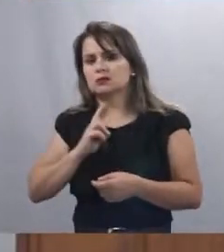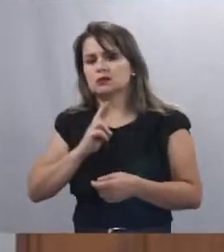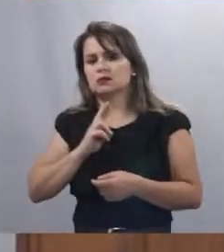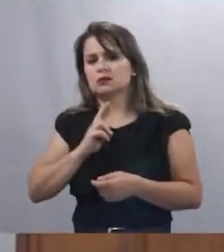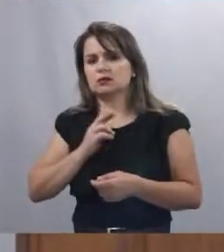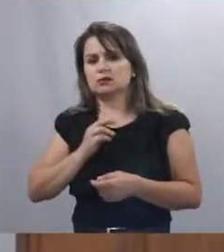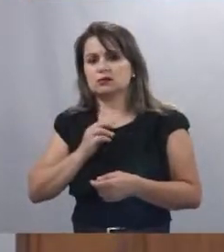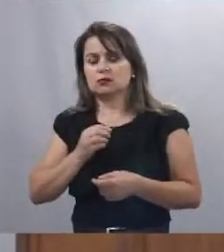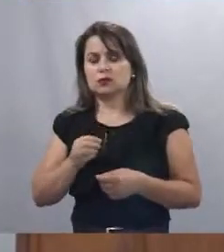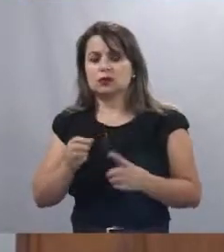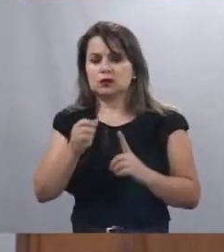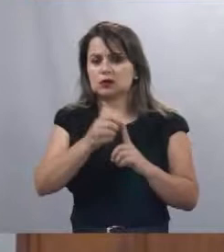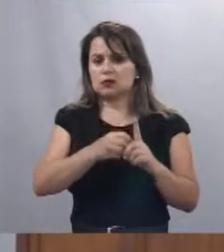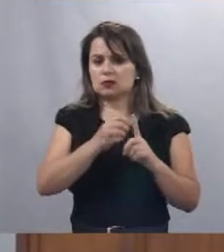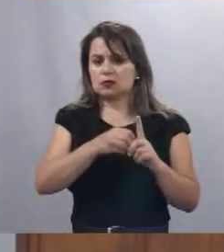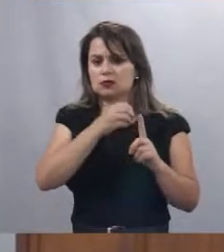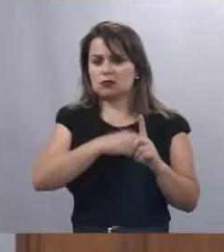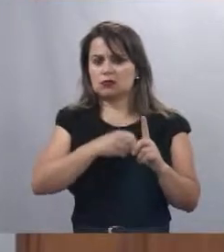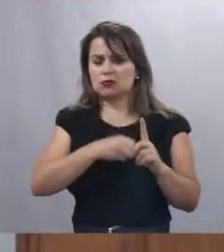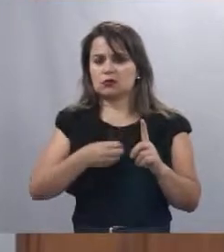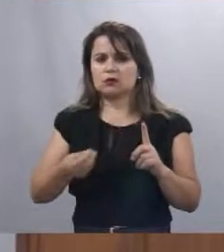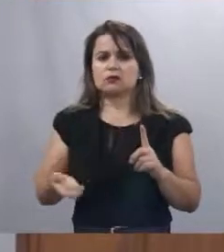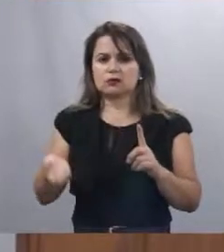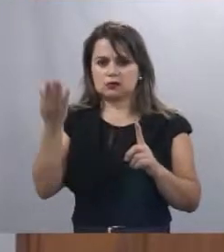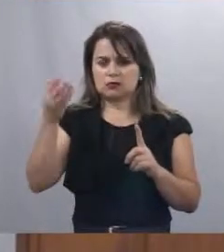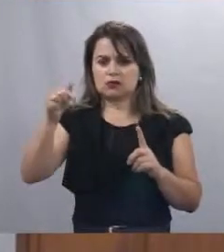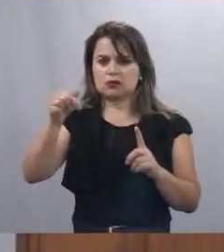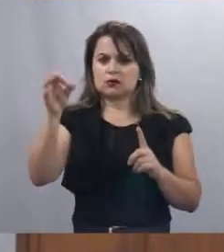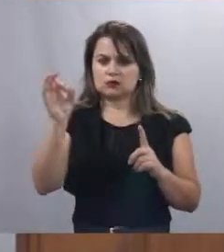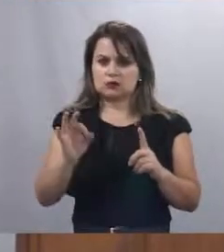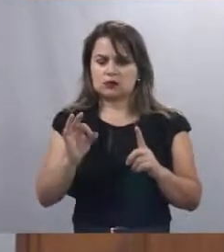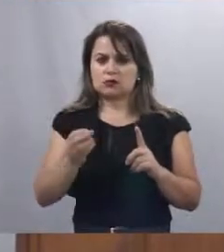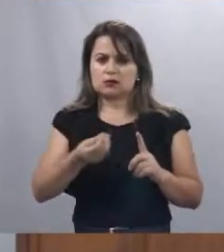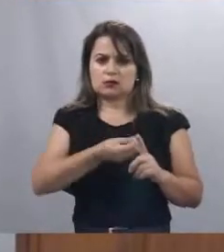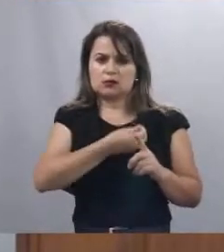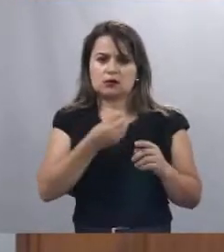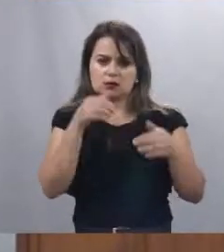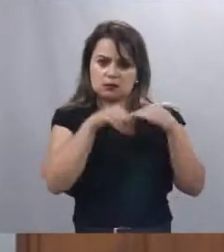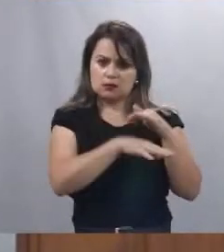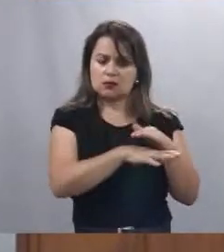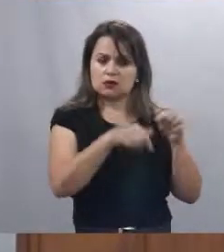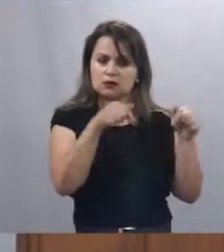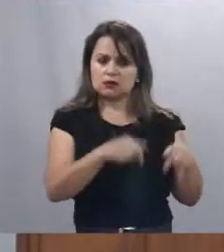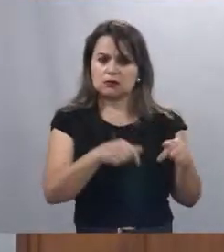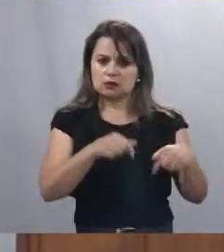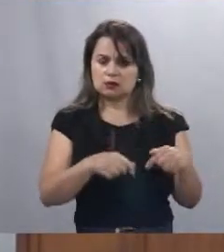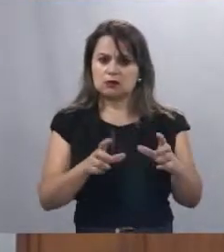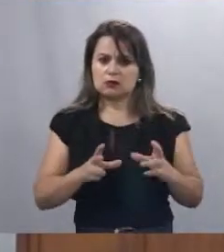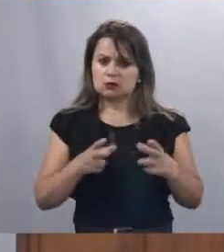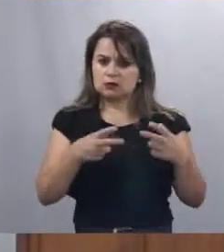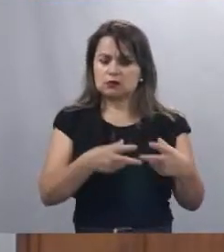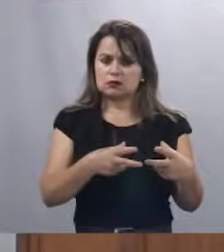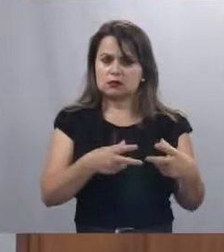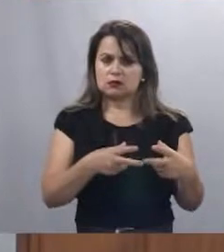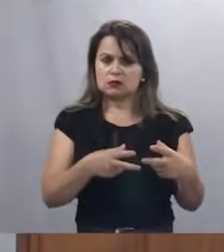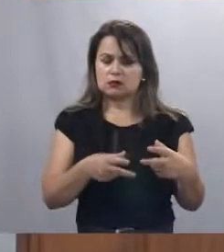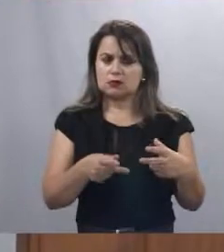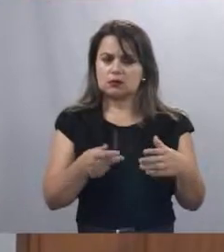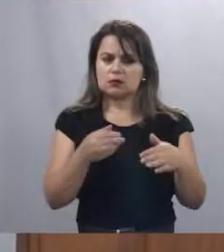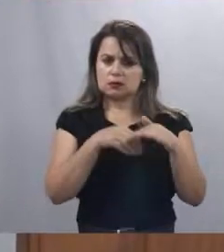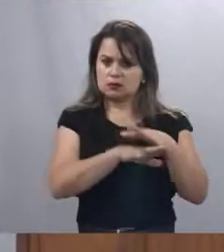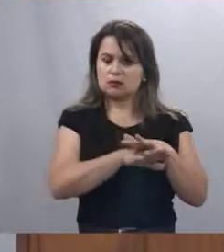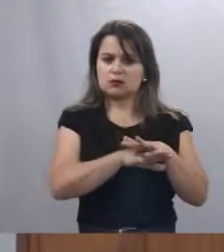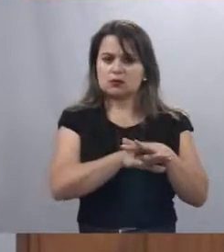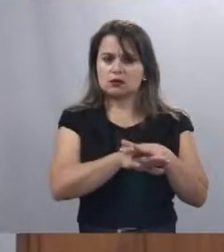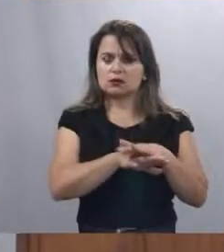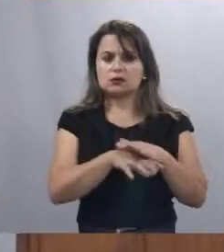vereador Galete, que ele está sob júdice, mas que ele ia se comprometer em ir atrás para nós darmos uma resposta para os